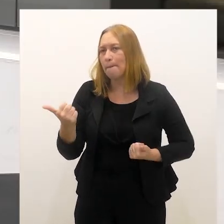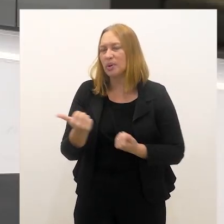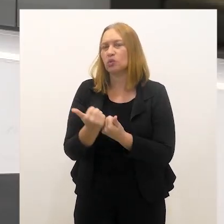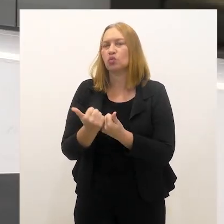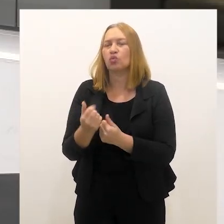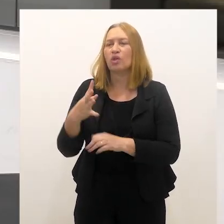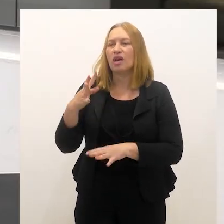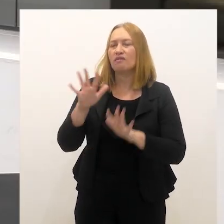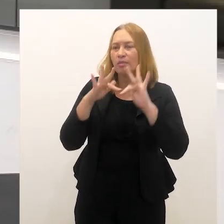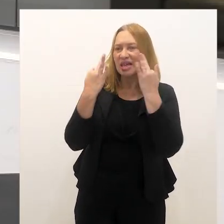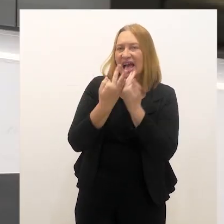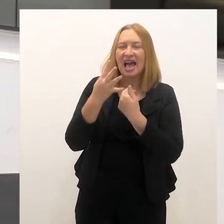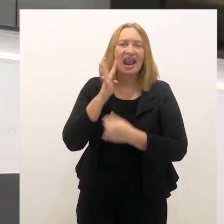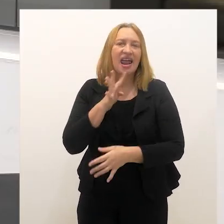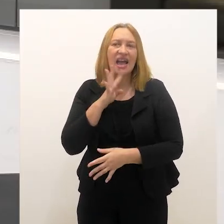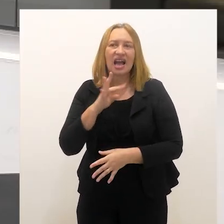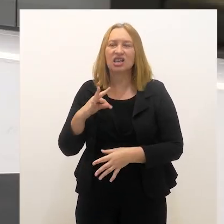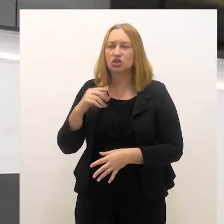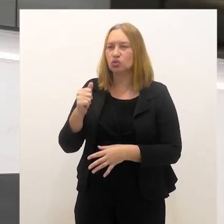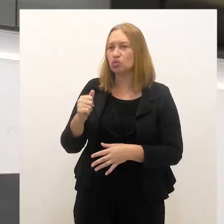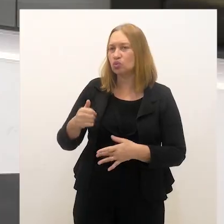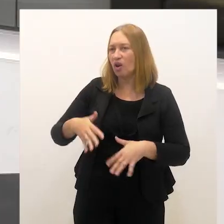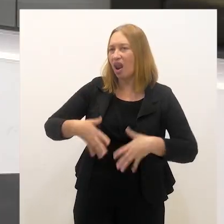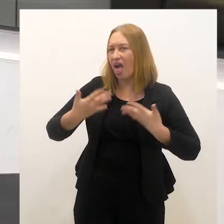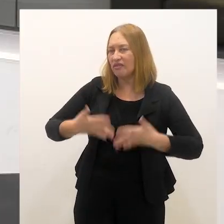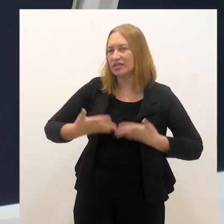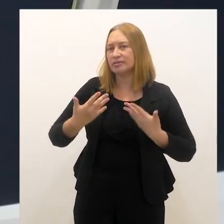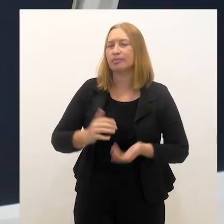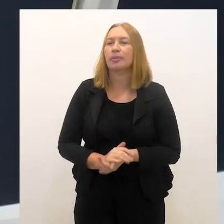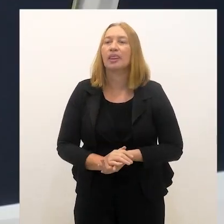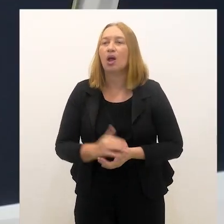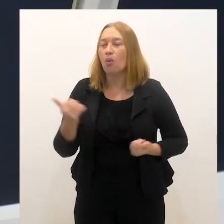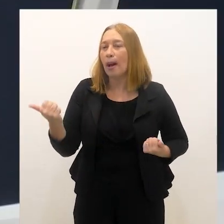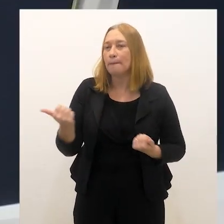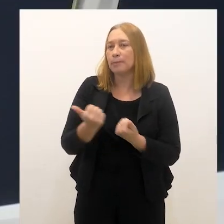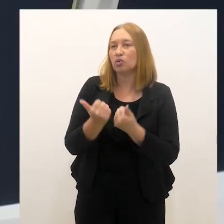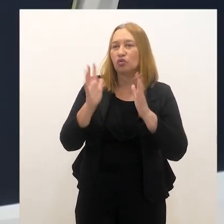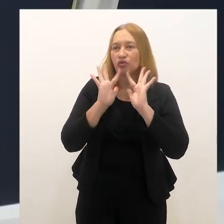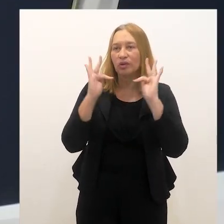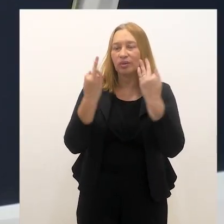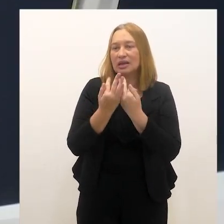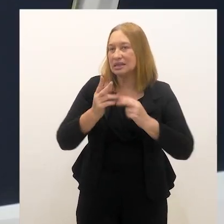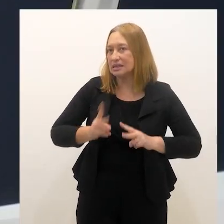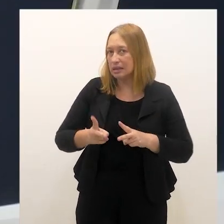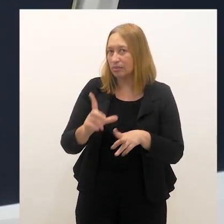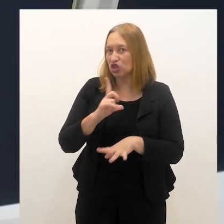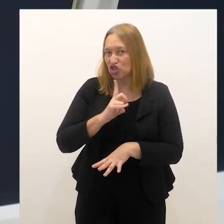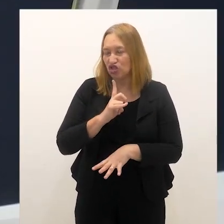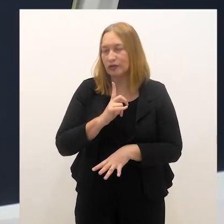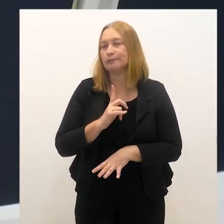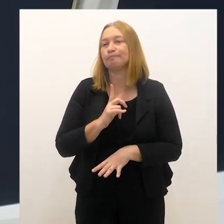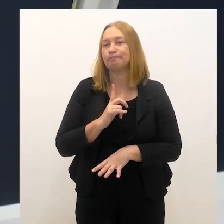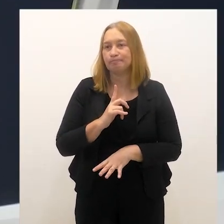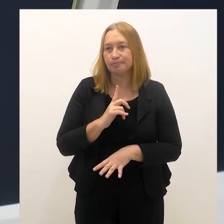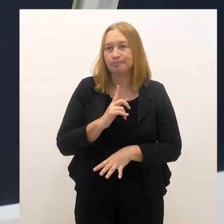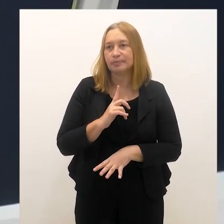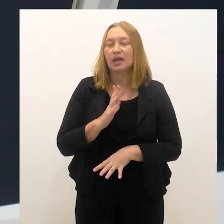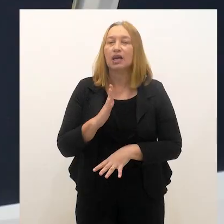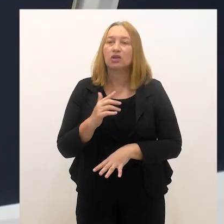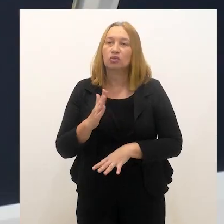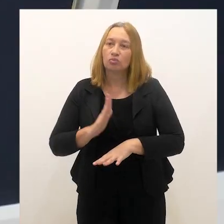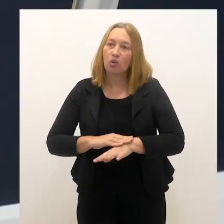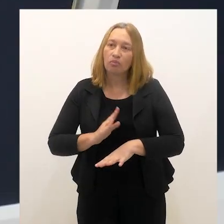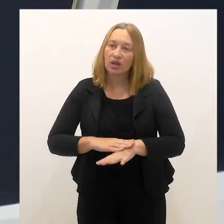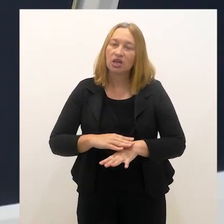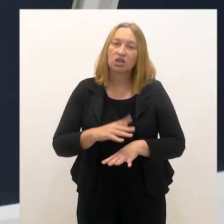familiar legal? Foi tudo na suavidade? Olha, o apoio familiar eu sempre tive. Desde